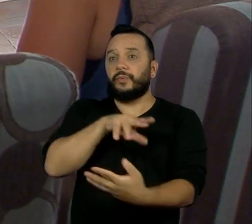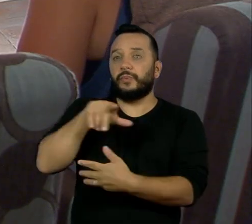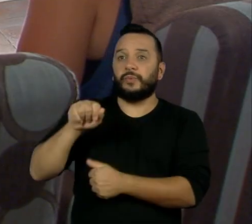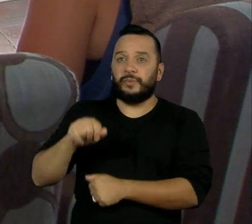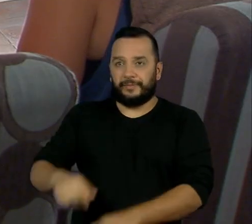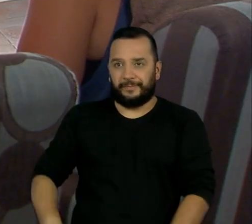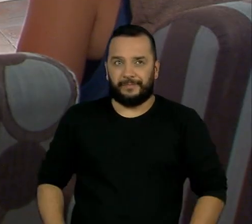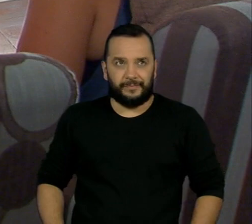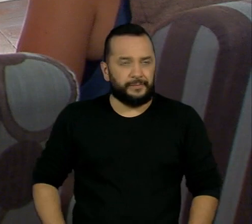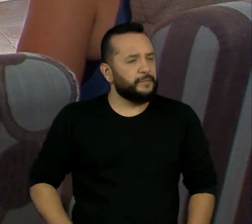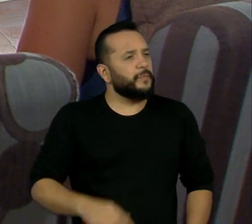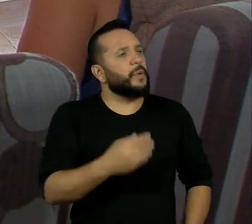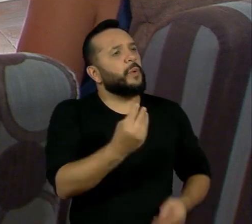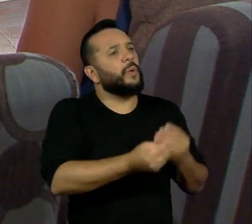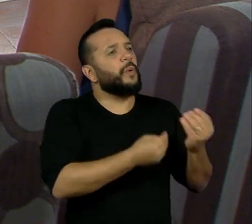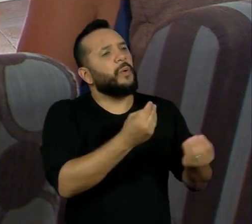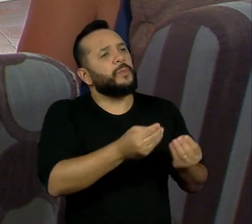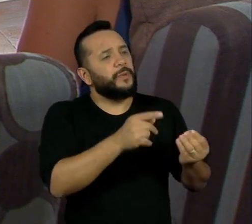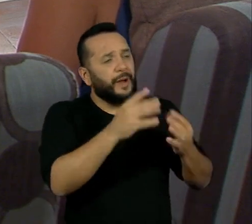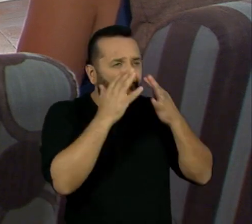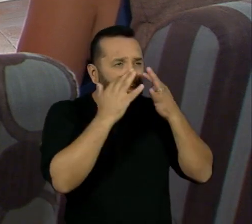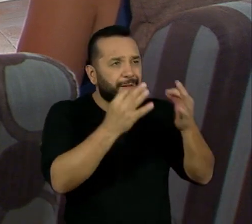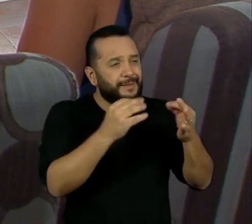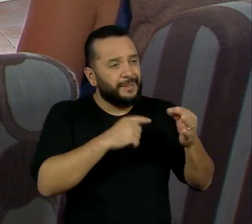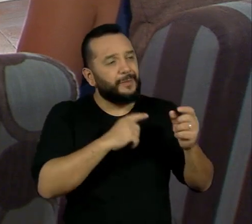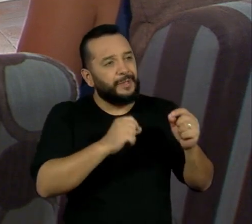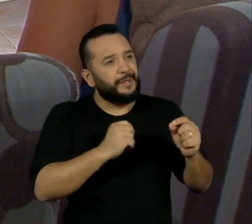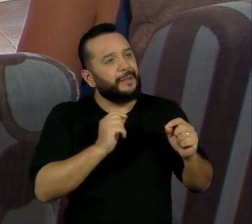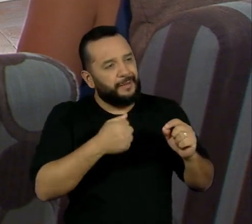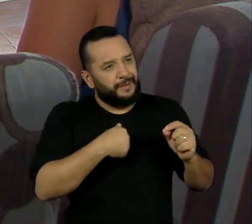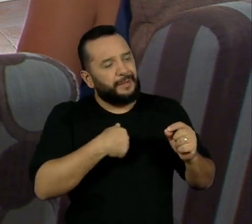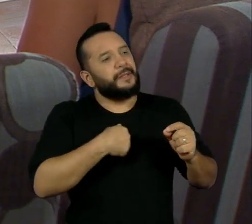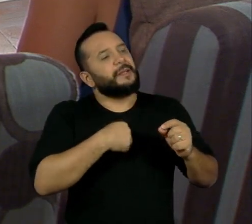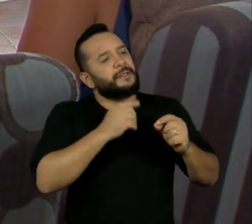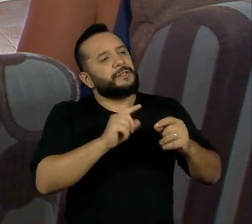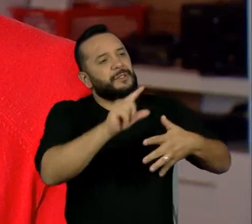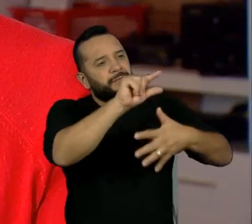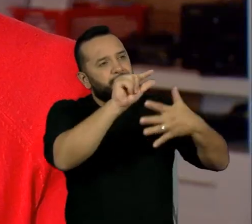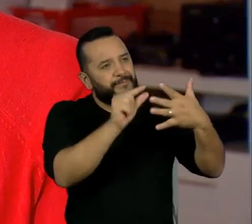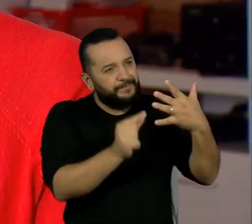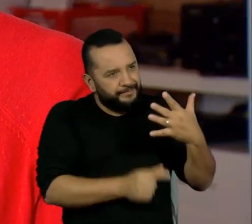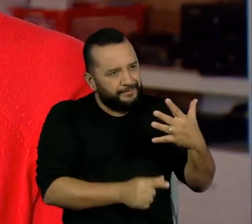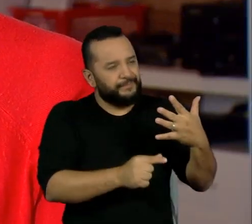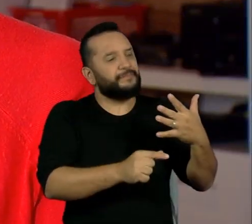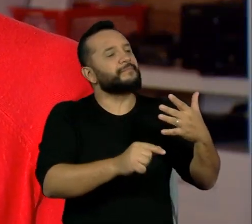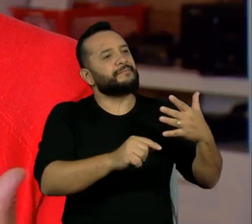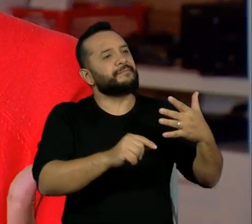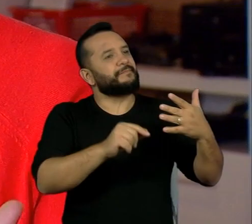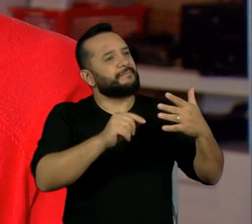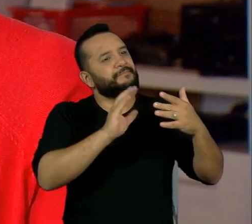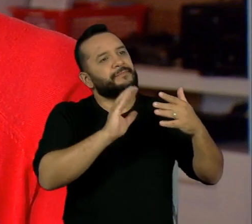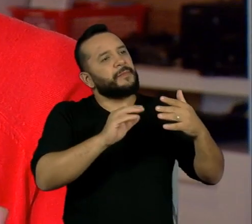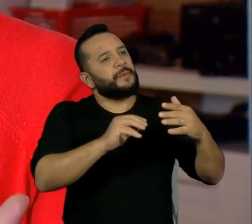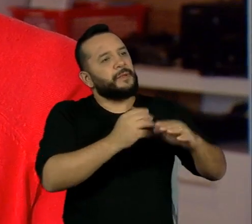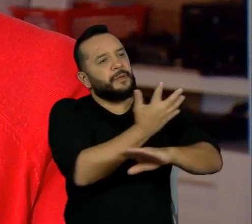as grandes regiões naturais brasileiras, para os biomas. Como é que isso está colocado? A gente tem o privilégio de estar num país